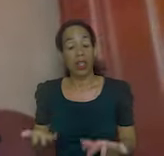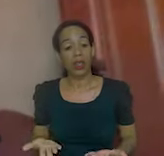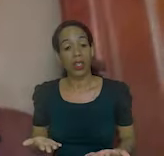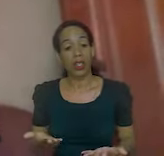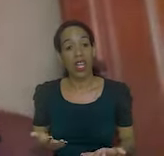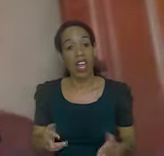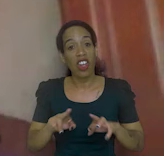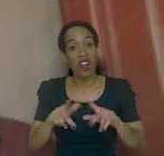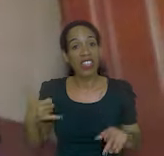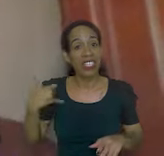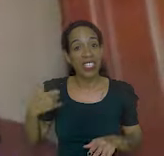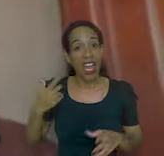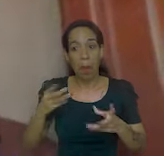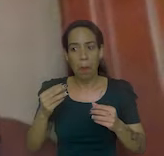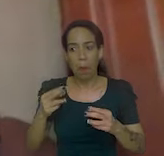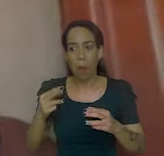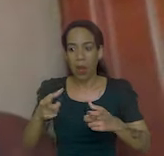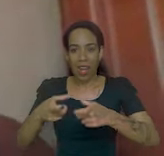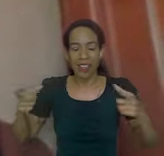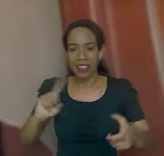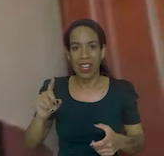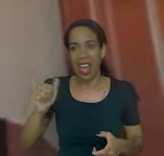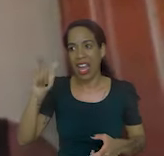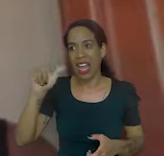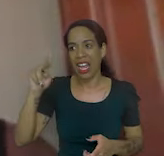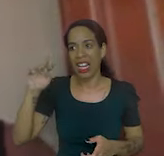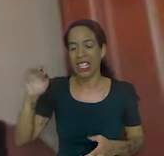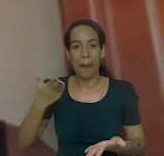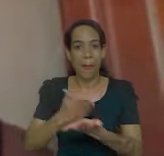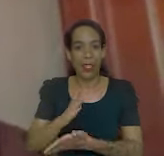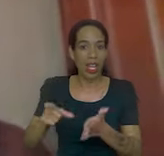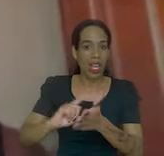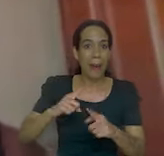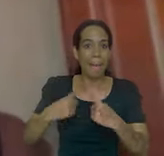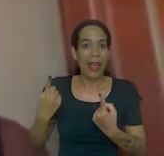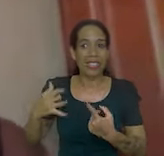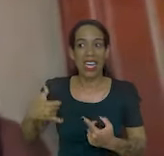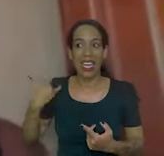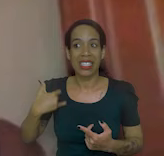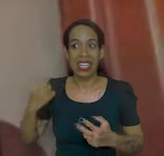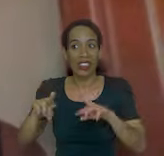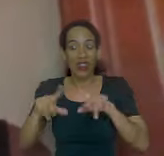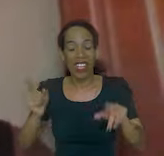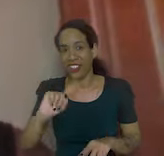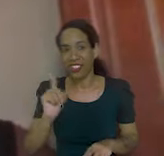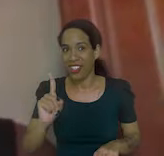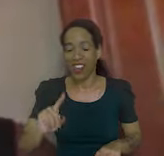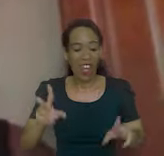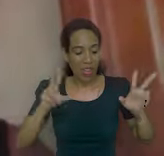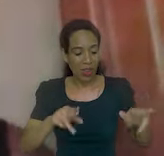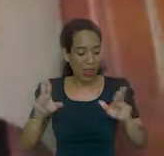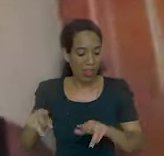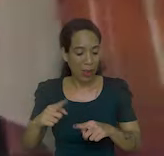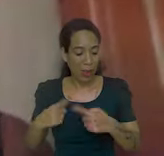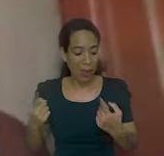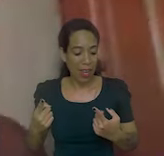assim, a nossa diferença de idade não é tão grande assim. A Aline passou bem antes de mim, mas a gente não tem tanta diferença de idade, não.